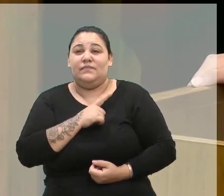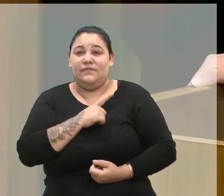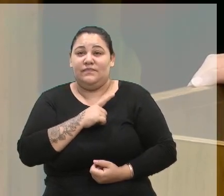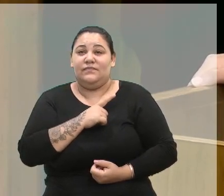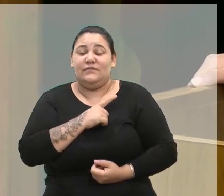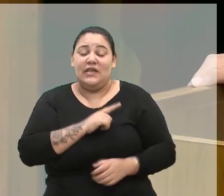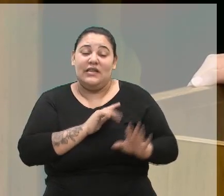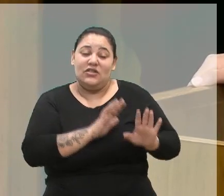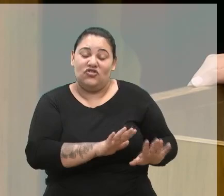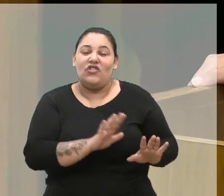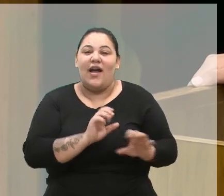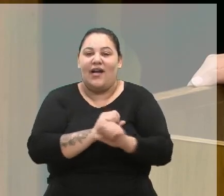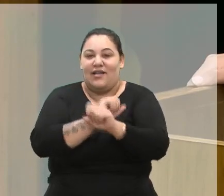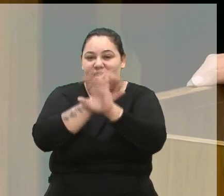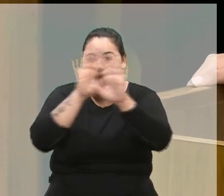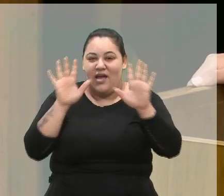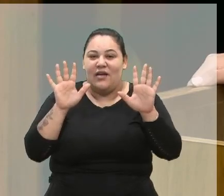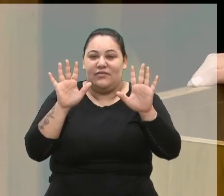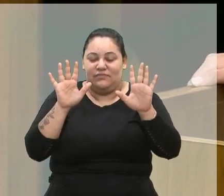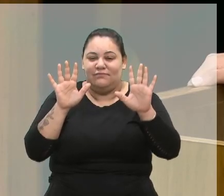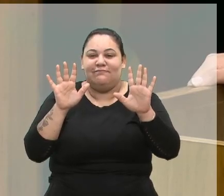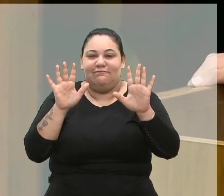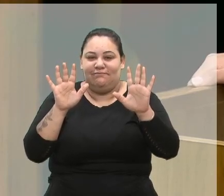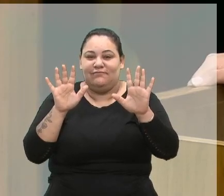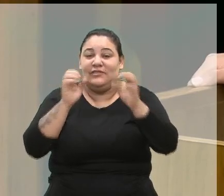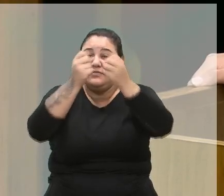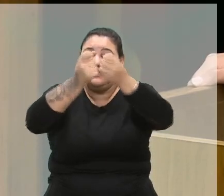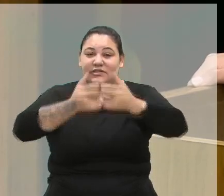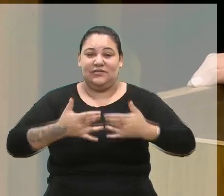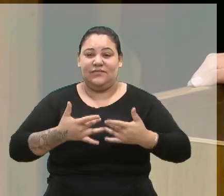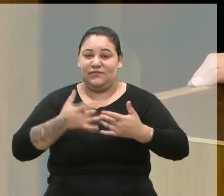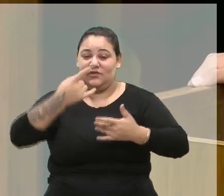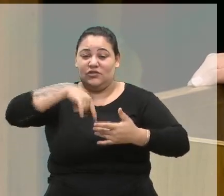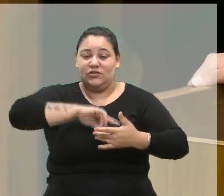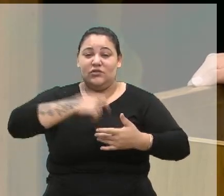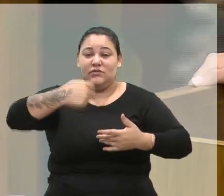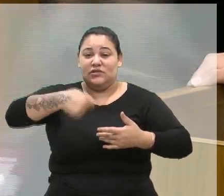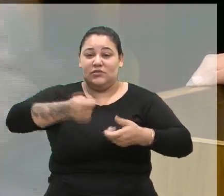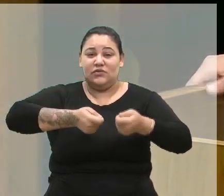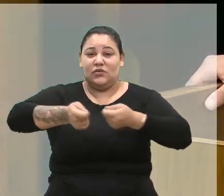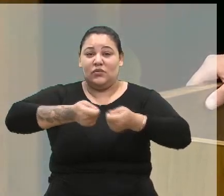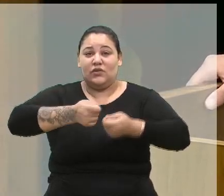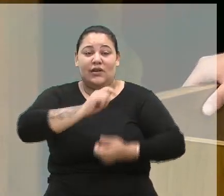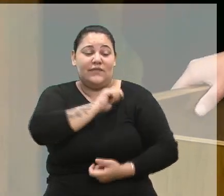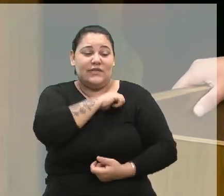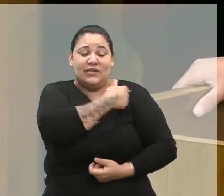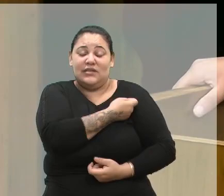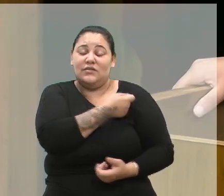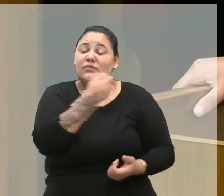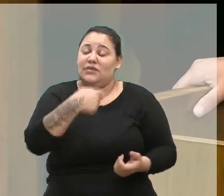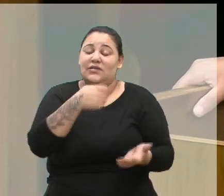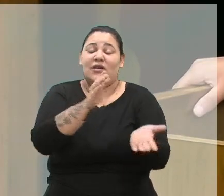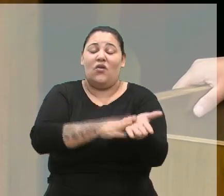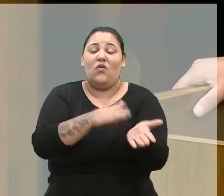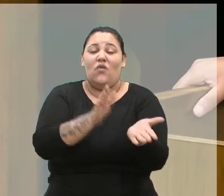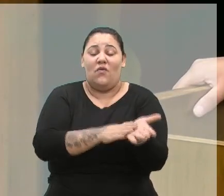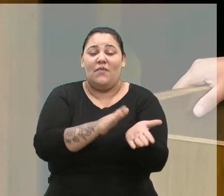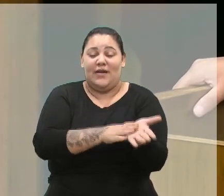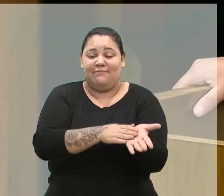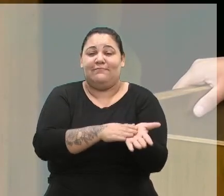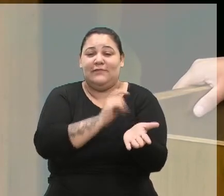deixarmos claro que a gente precisa fiscalizar, precisa cobrar a fiscalização